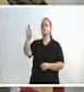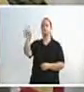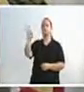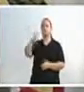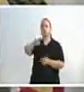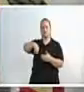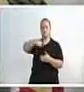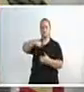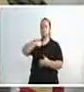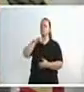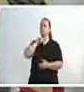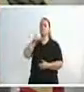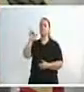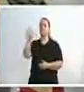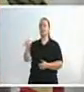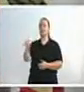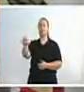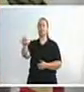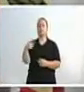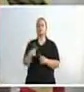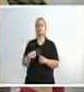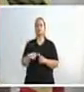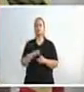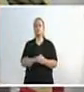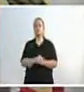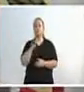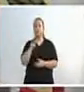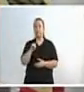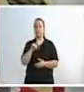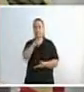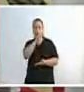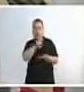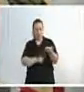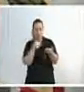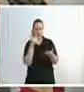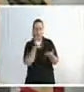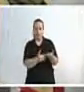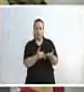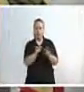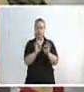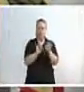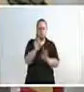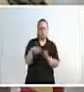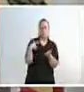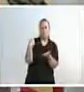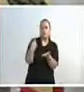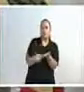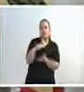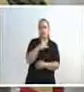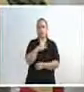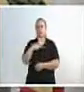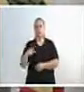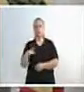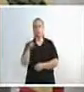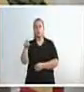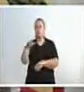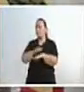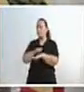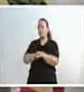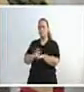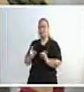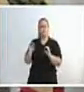dá autorização, sem ter um termo de ajuste de conduta com o Ministério Público, sem ter o acordo do Ministério Público, não faz isso. Porque do momento que tu